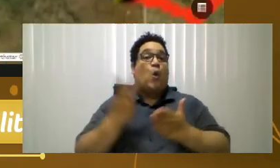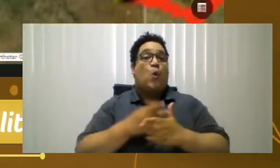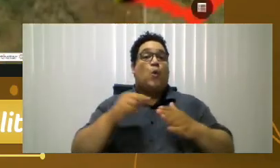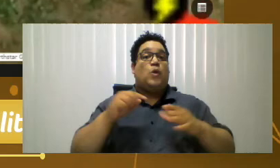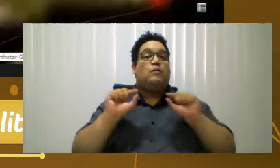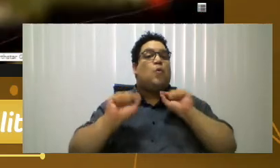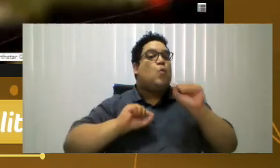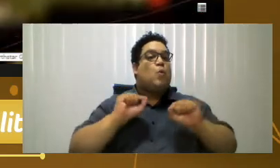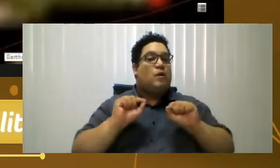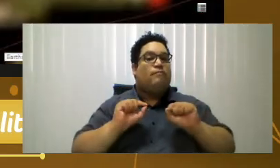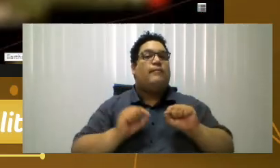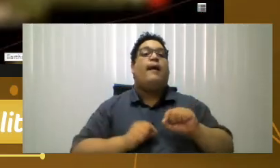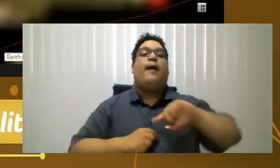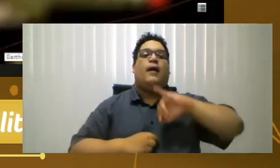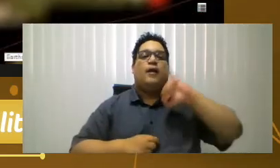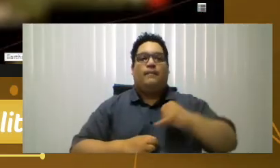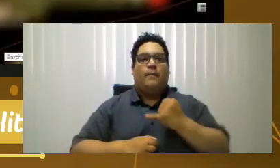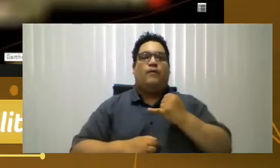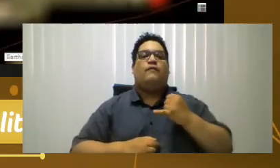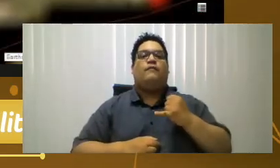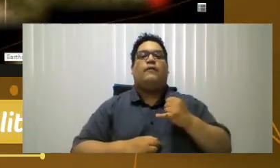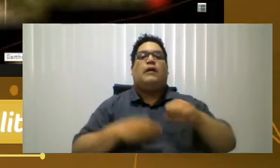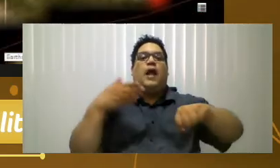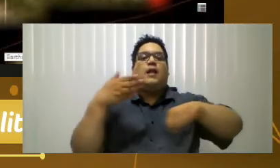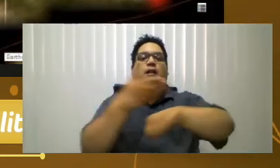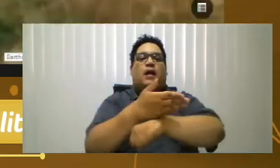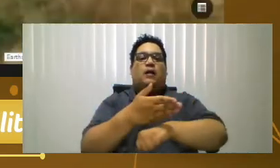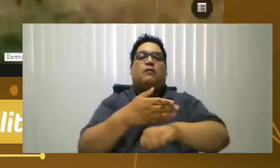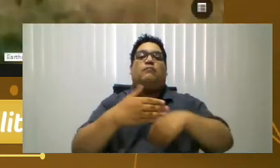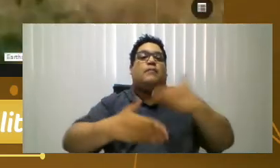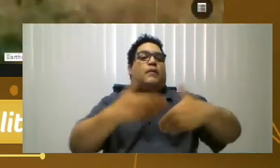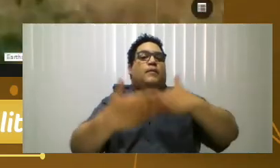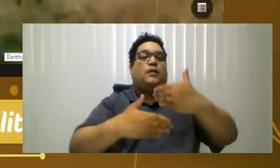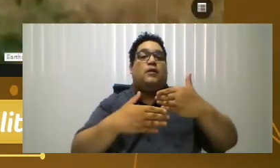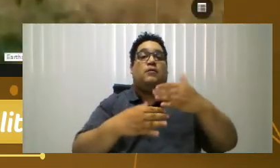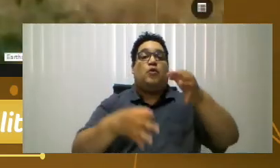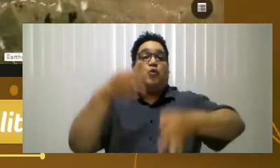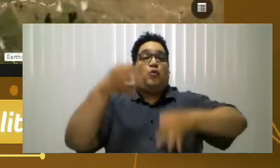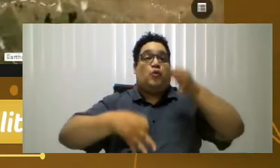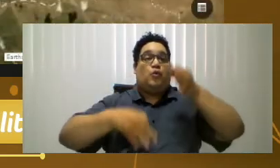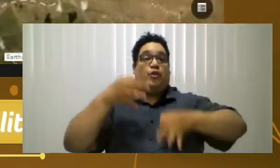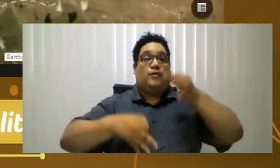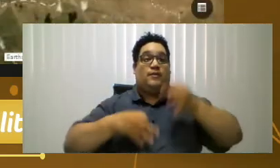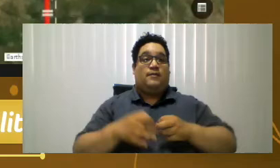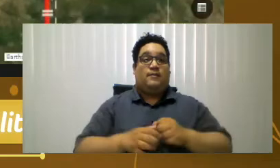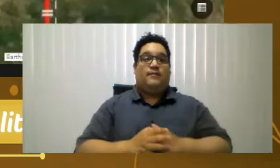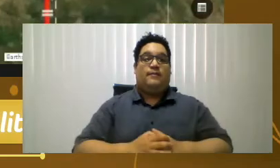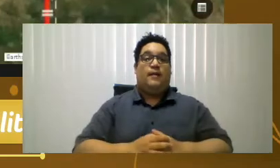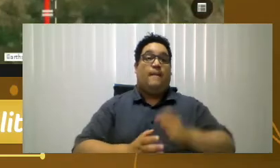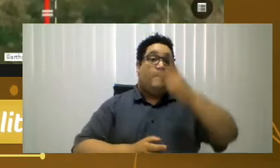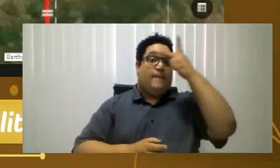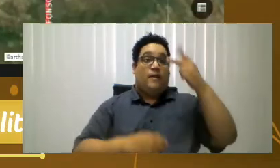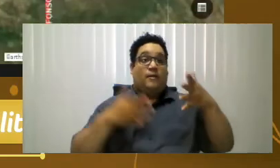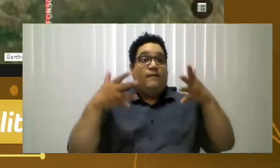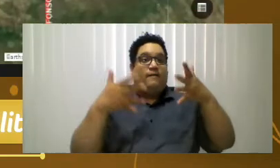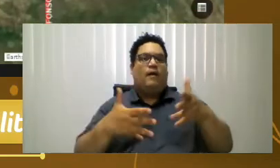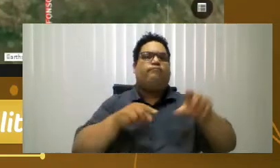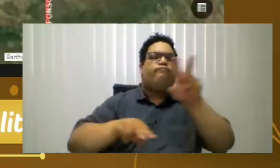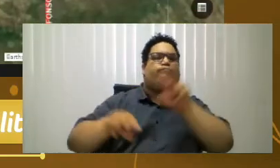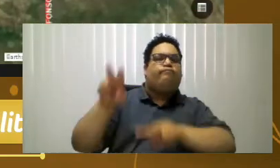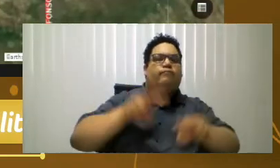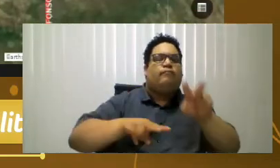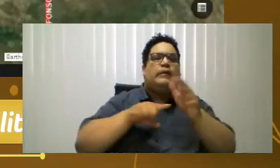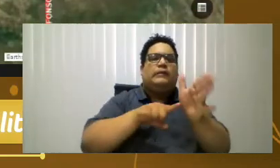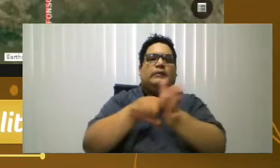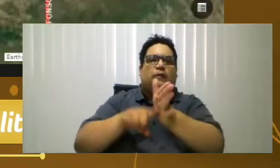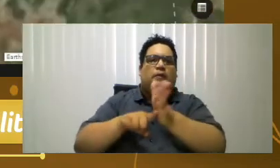a gente tem que gerar o insumo disso para dar andamento no processo jurídico. Então, a pessoa vai a campo, faz a inspeção, a